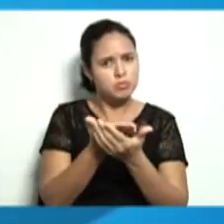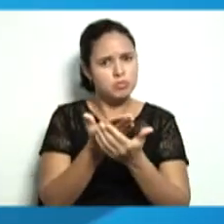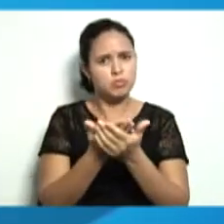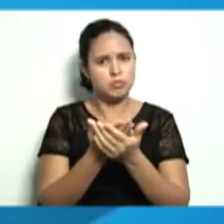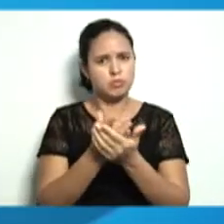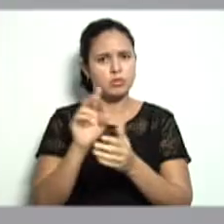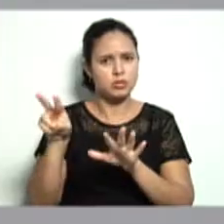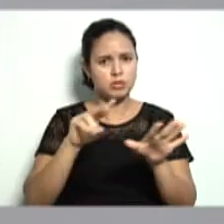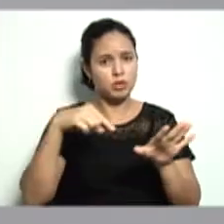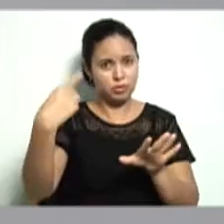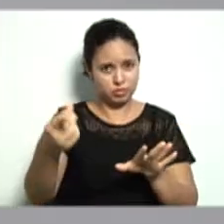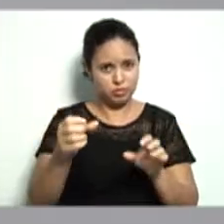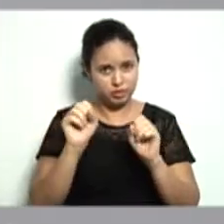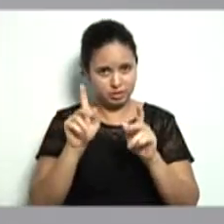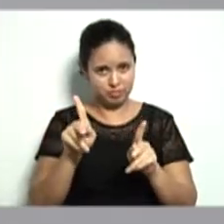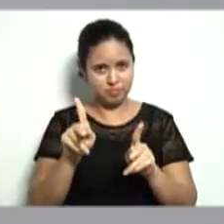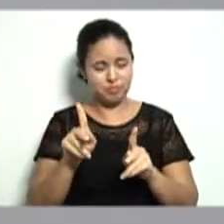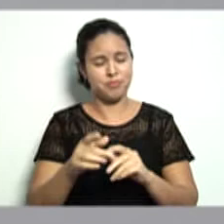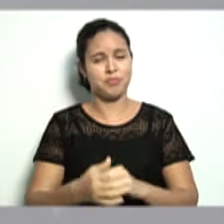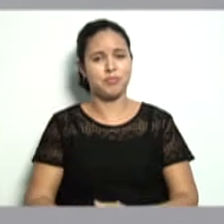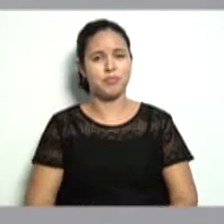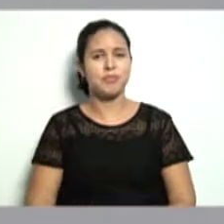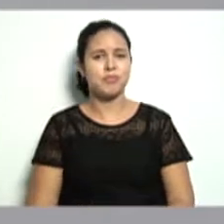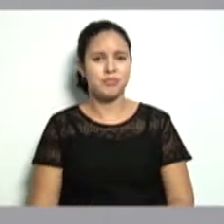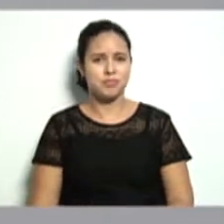a próxima!